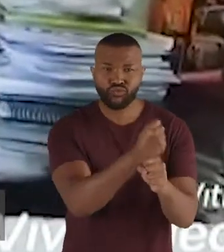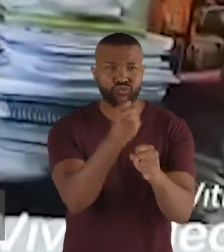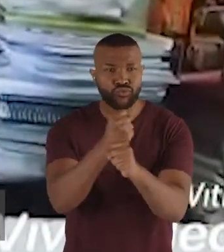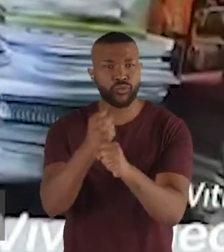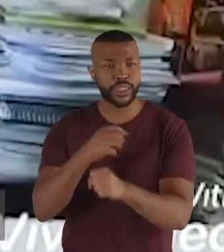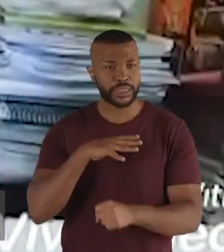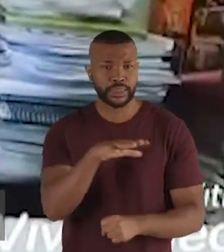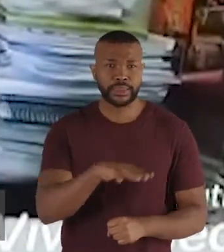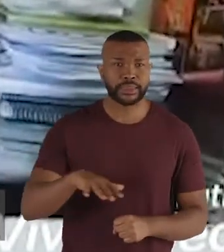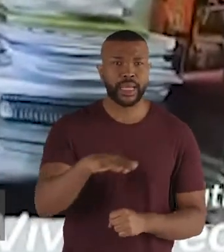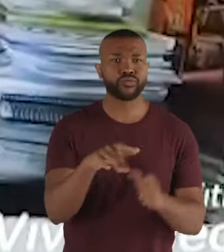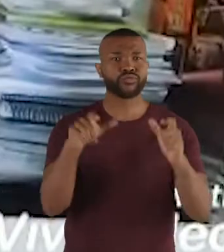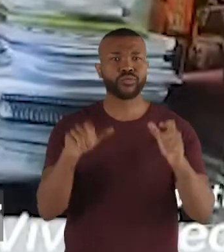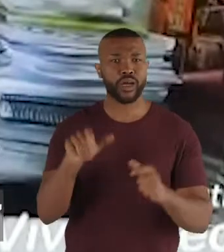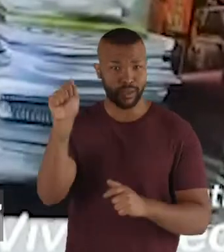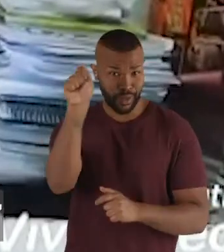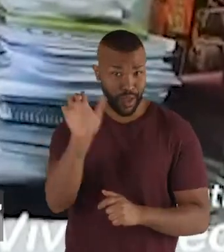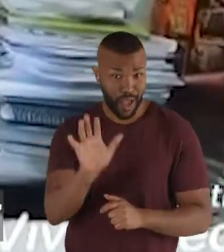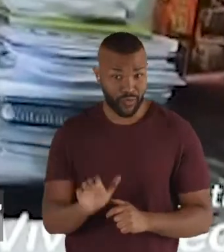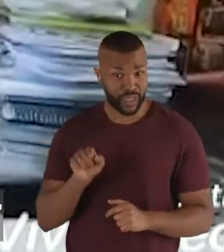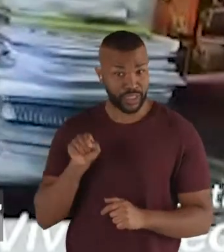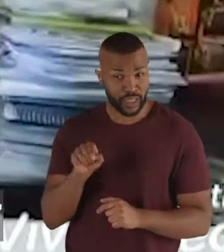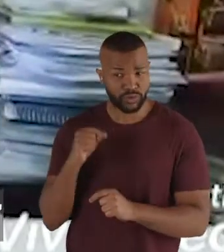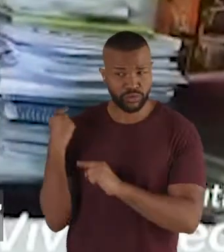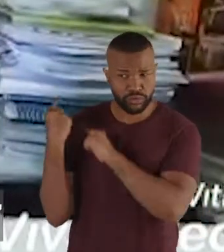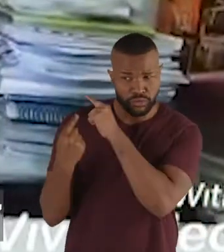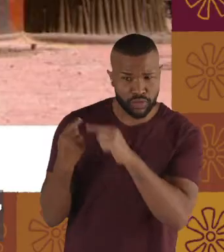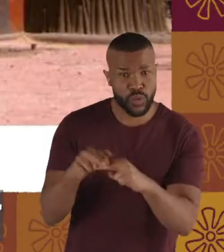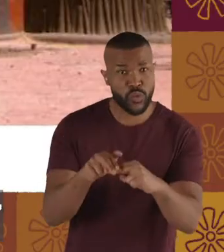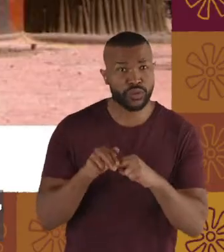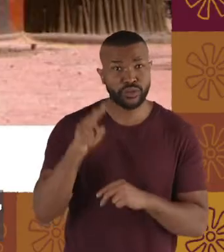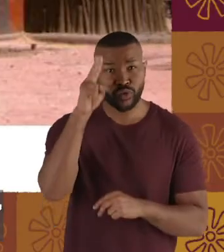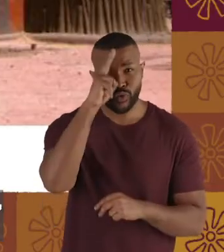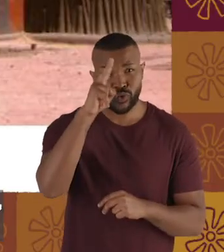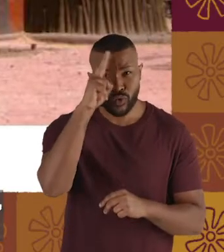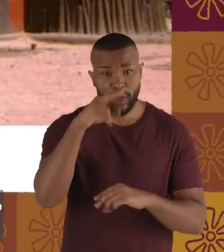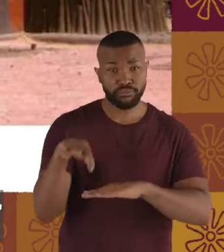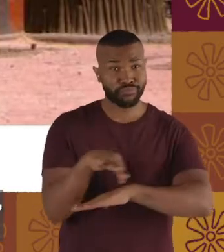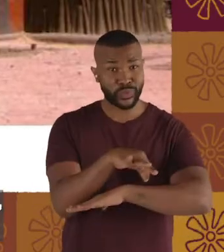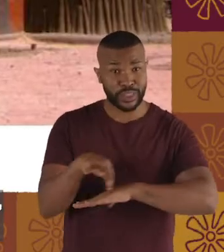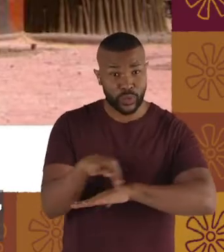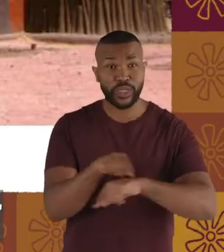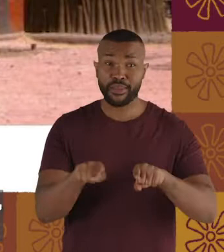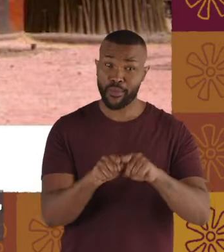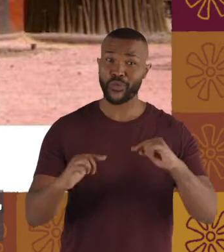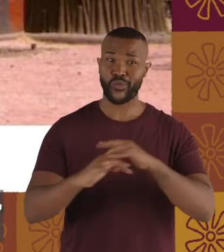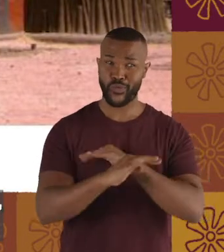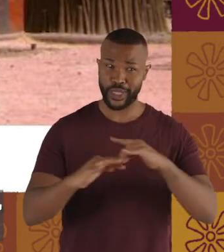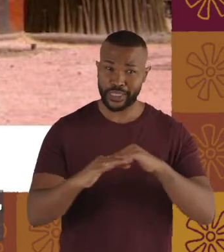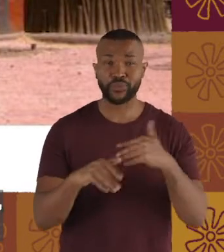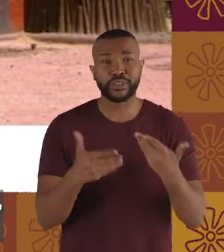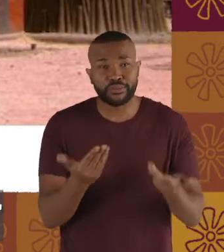de cidades pelo continente africano e isso é um legado muito bom para a questão da história da arquitetura e do urbanismo.